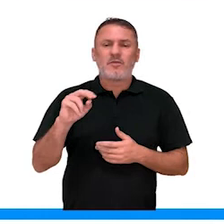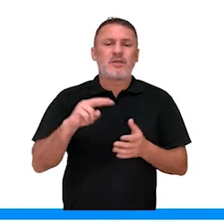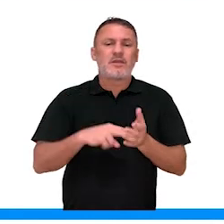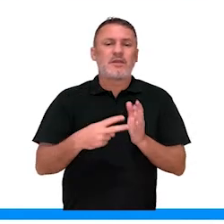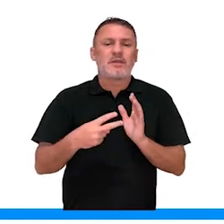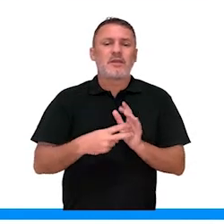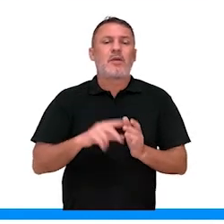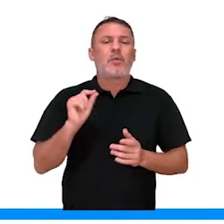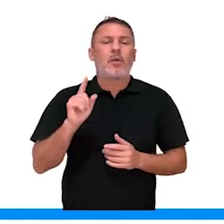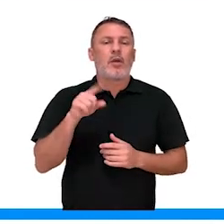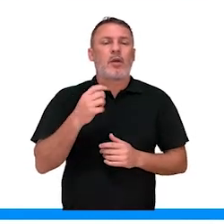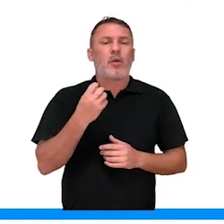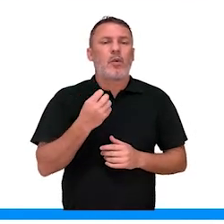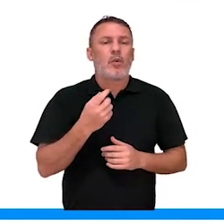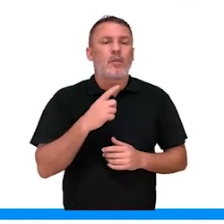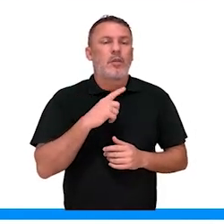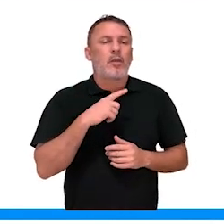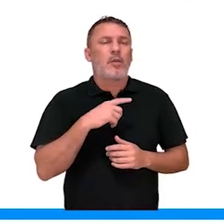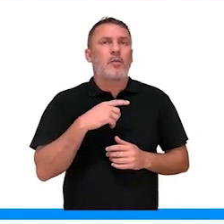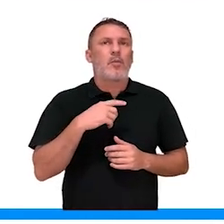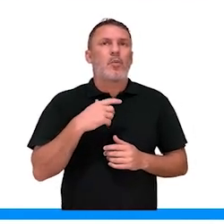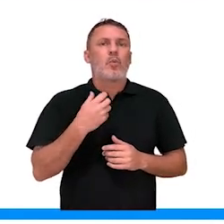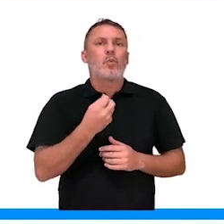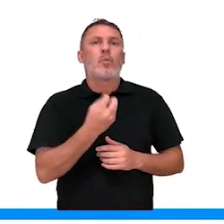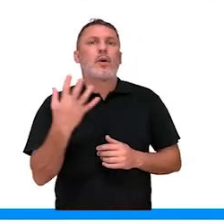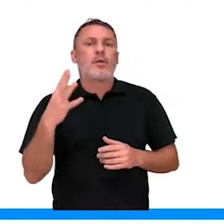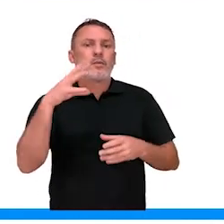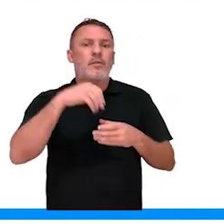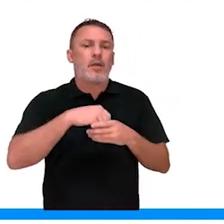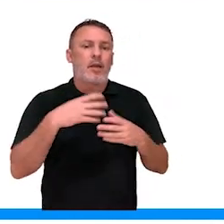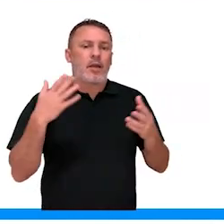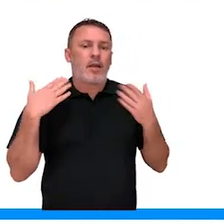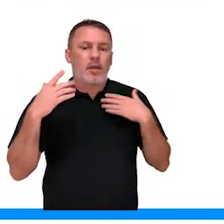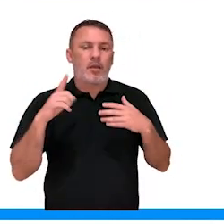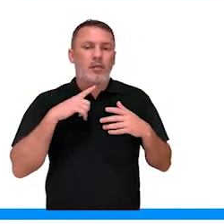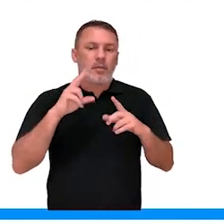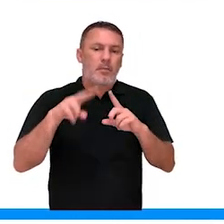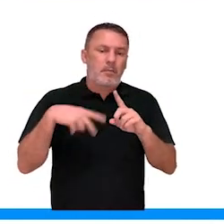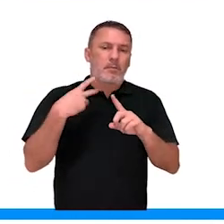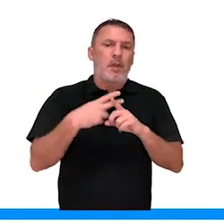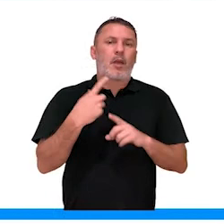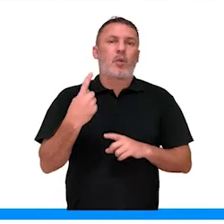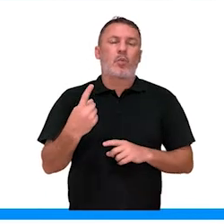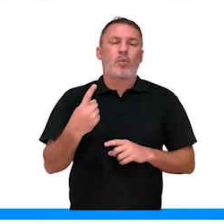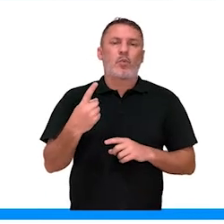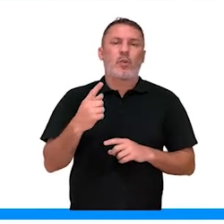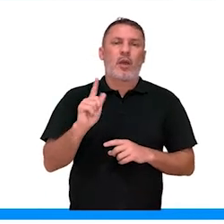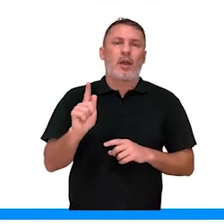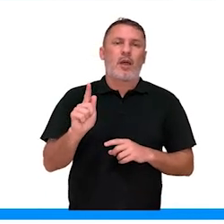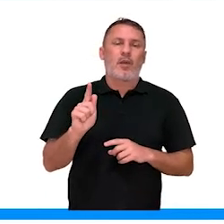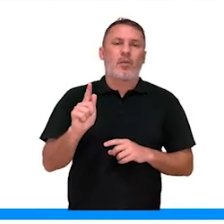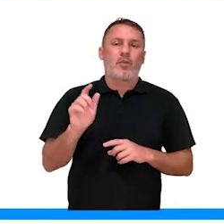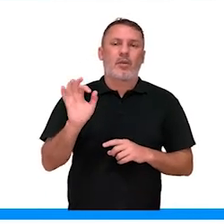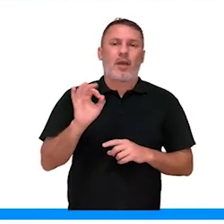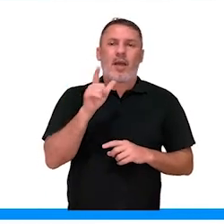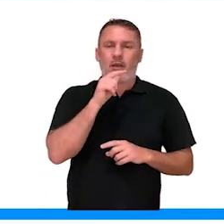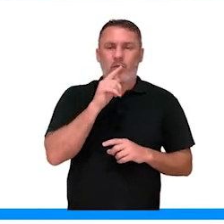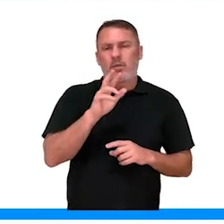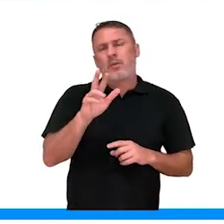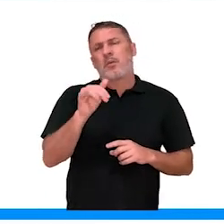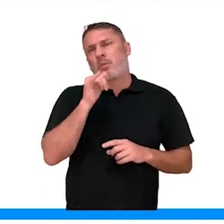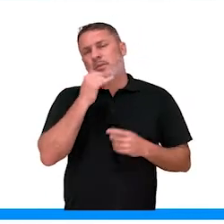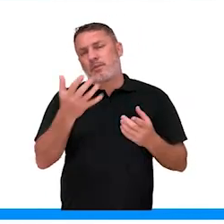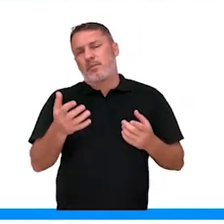propriedade? É a quantidade de calor necessária para elevar em 1 grau a temperatura da água. Como